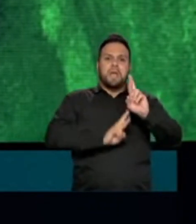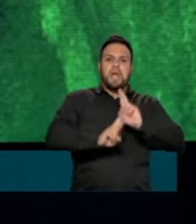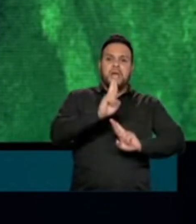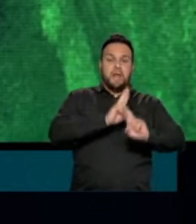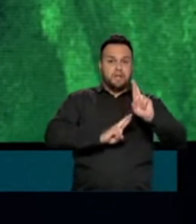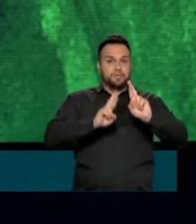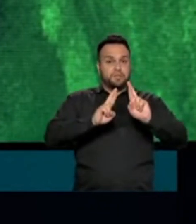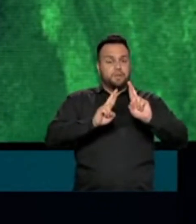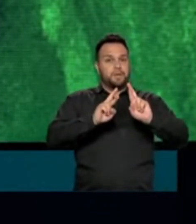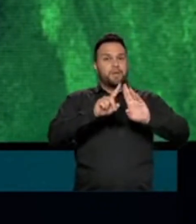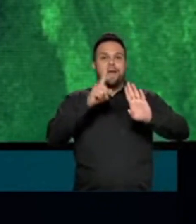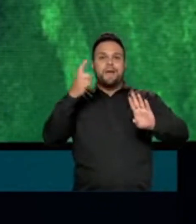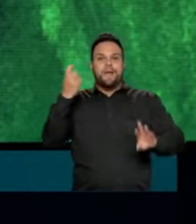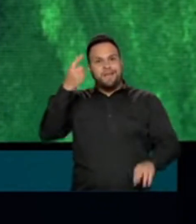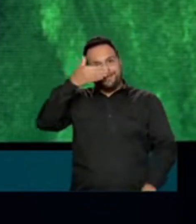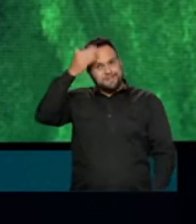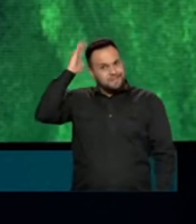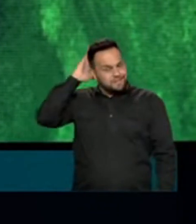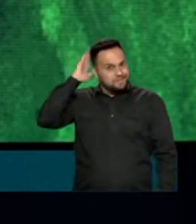no passado.